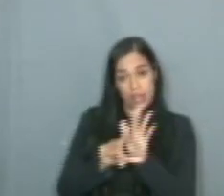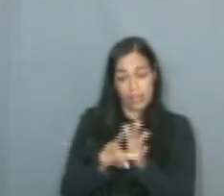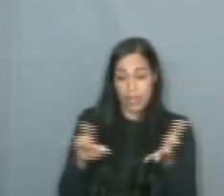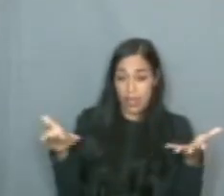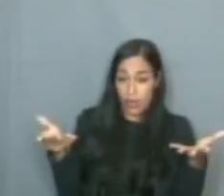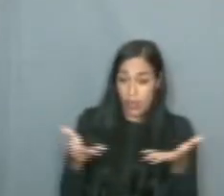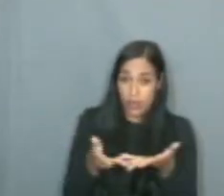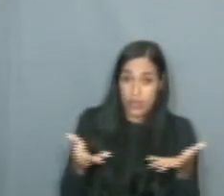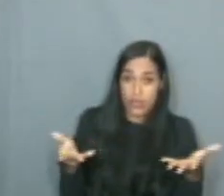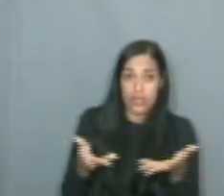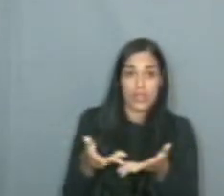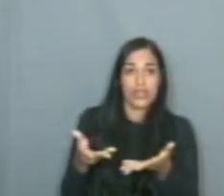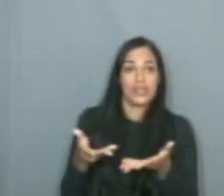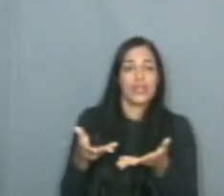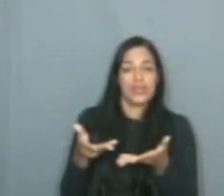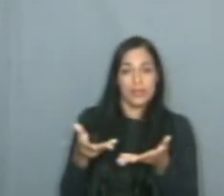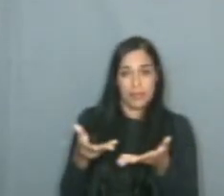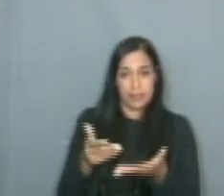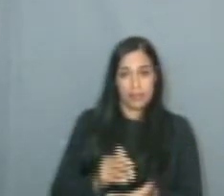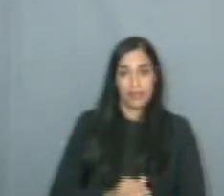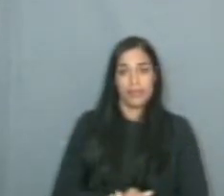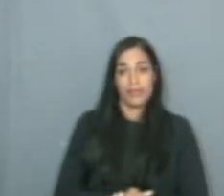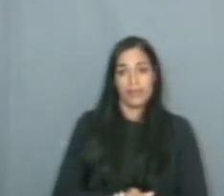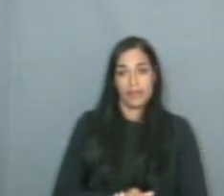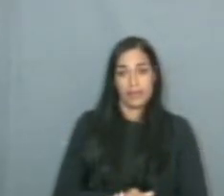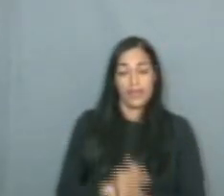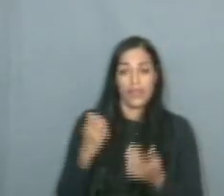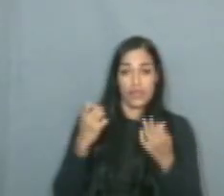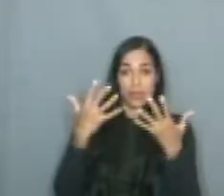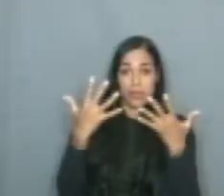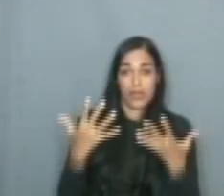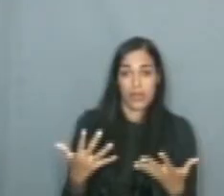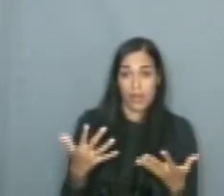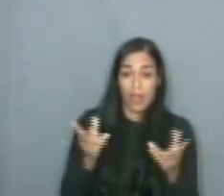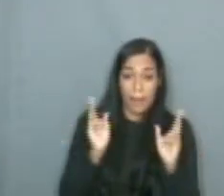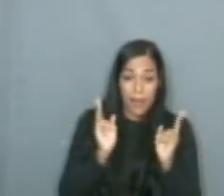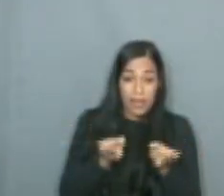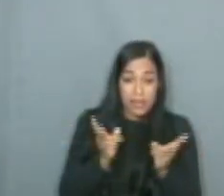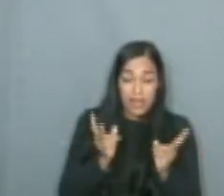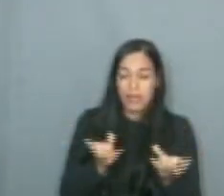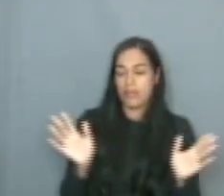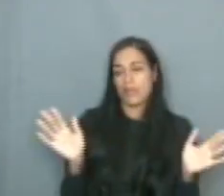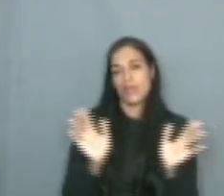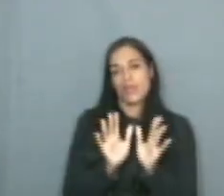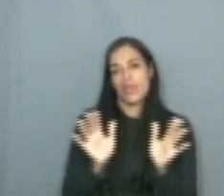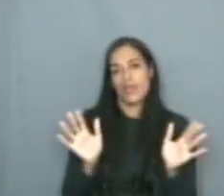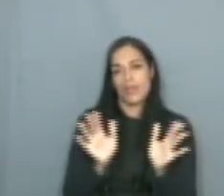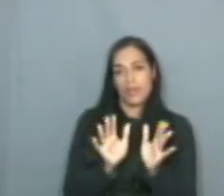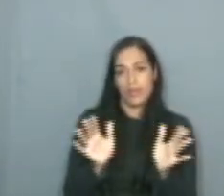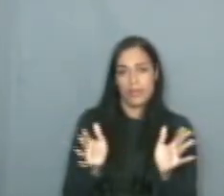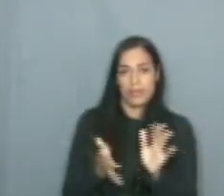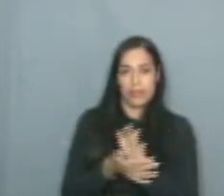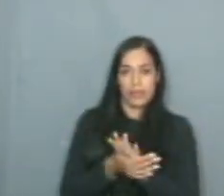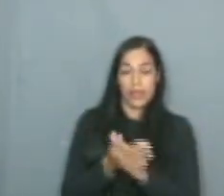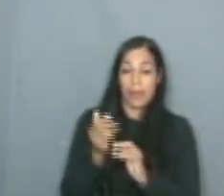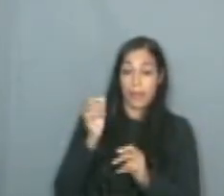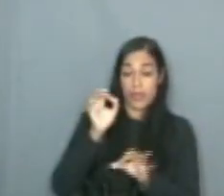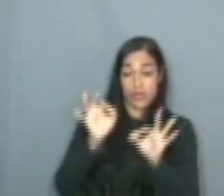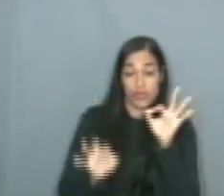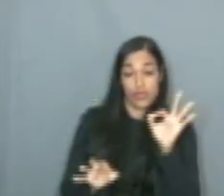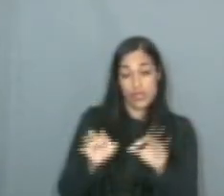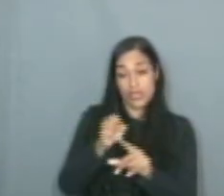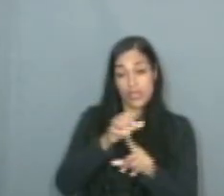traz aqui uma cota de afirmação. Vossa Excelência disse na sua fala, é para sempre? Não, vereador, não é para sempre. É para fazer